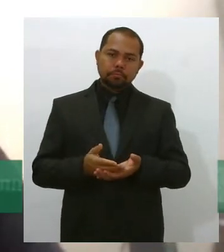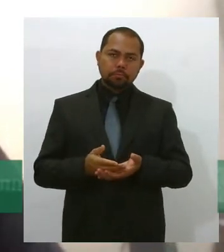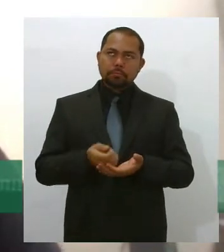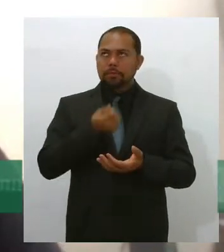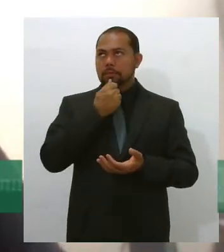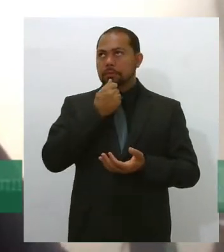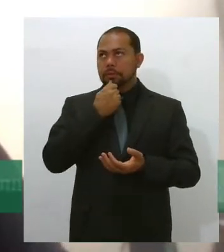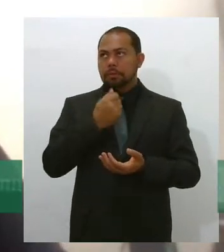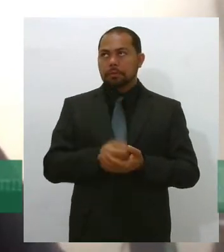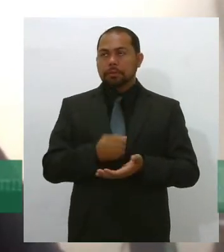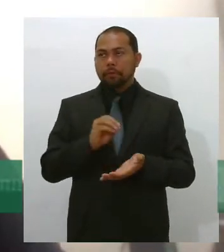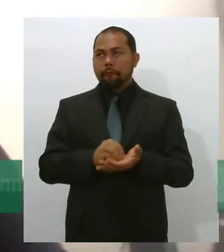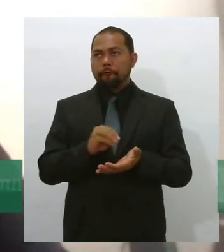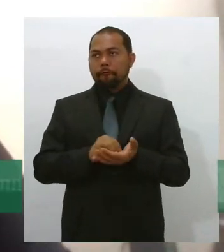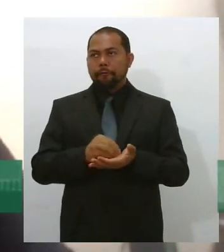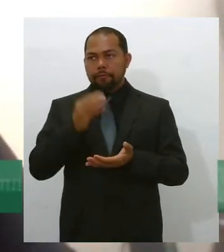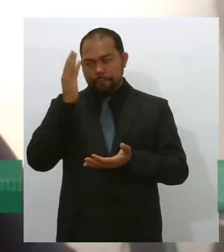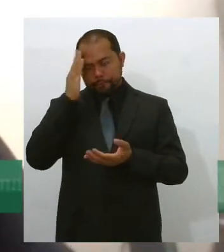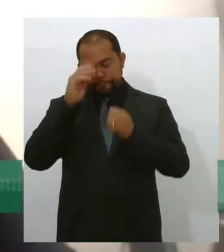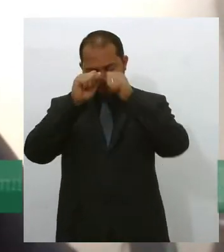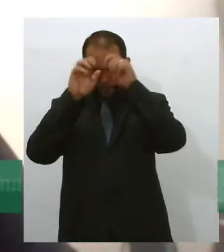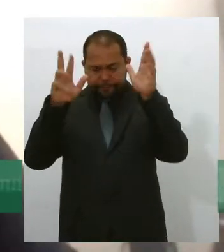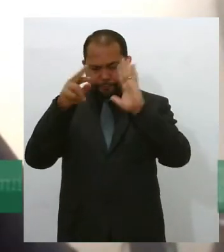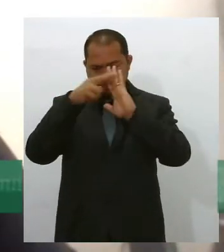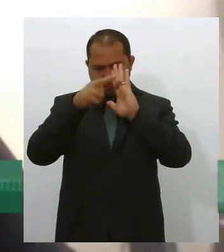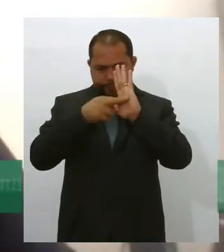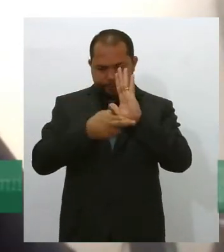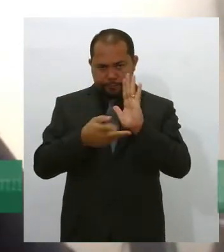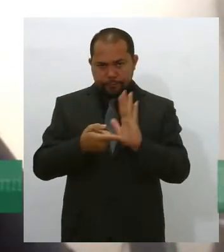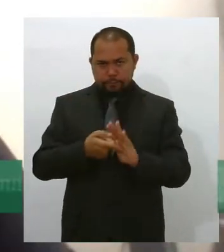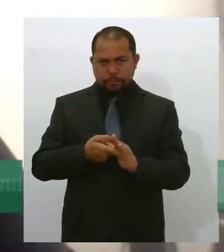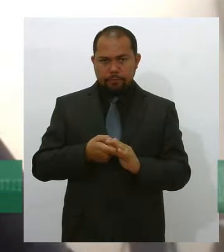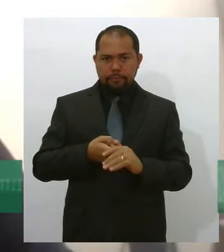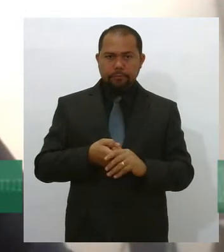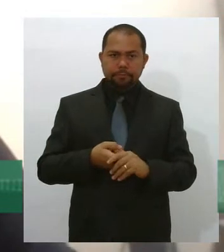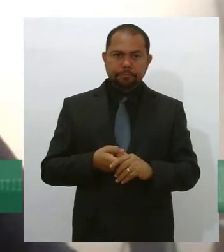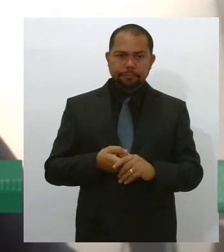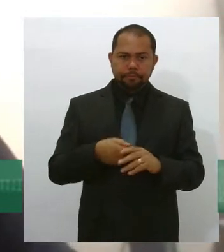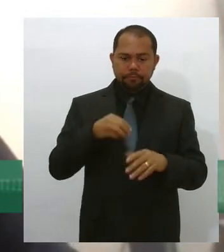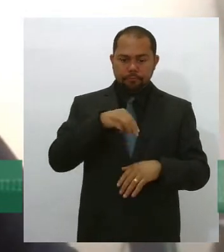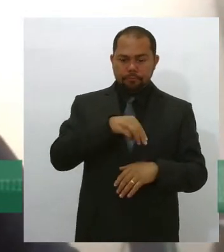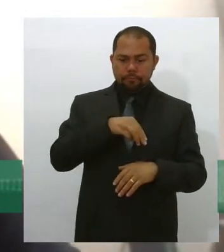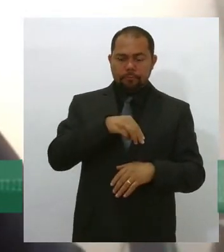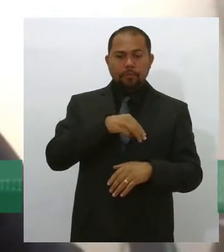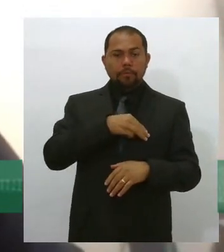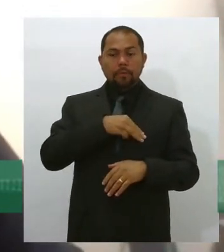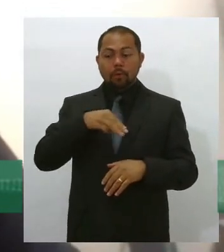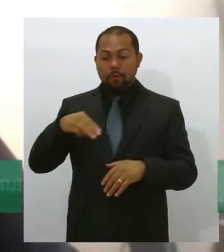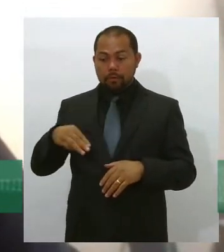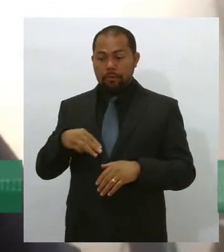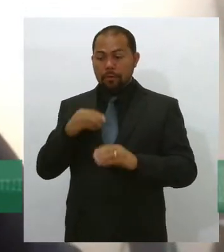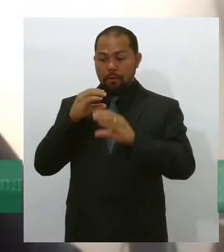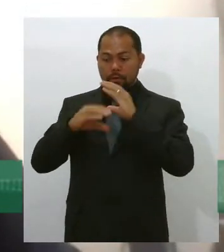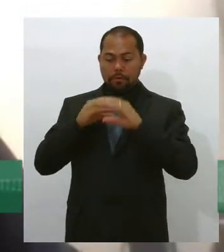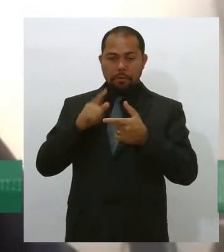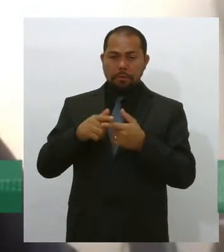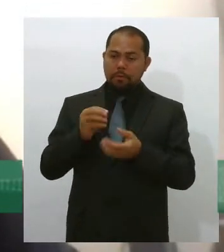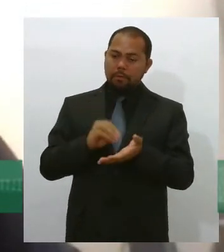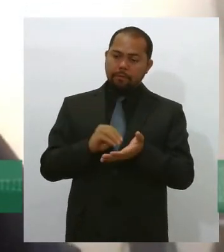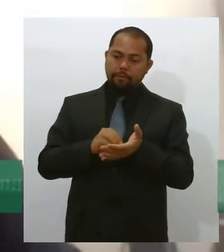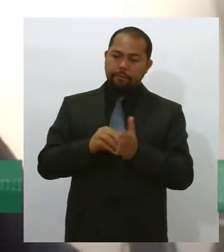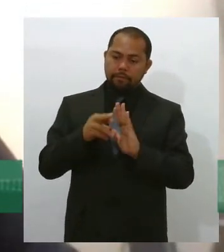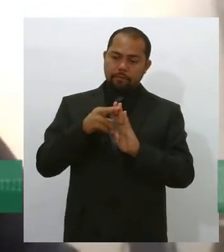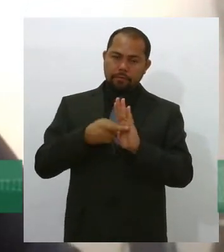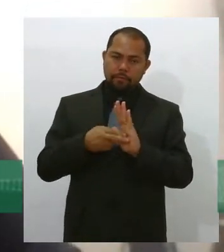definido sobre isso sérias complicações é a nosso ver é a lei